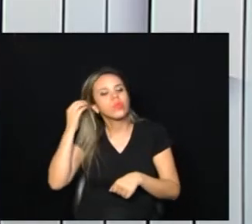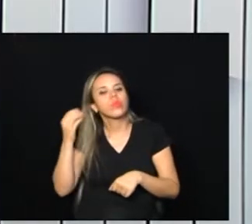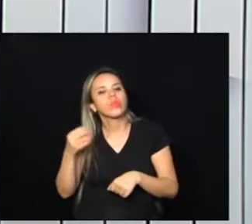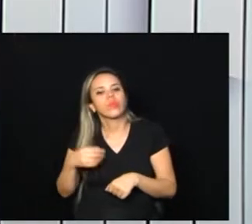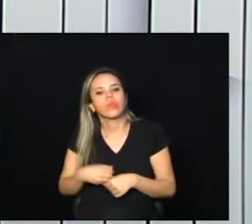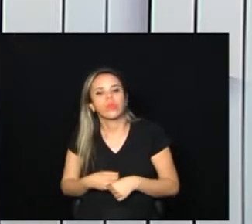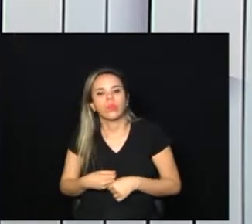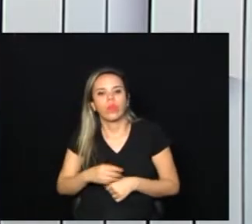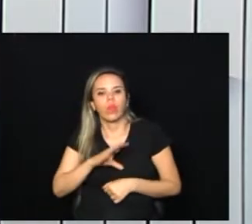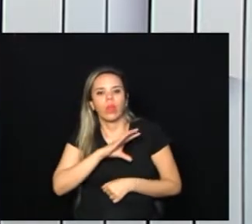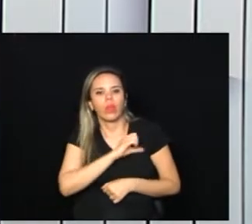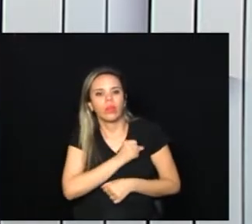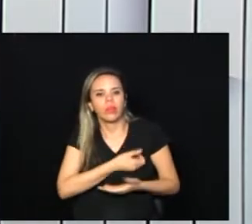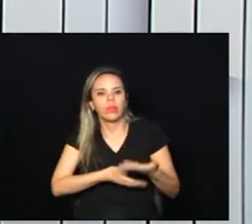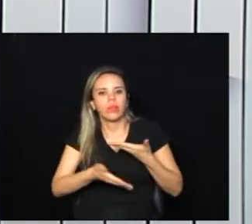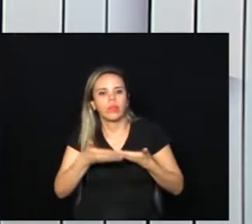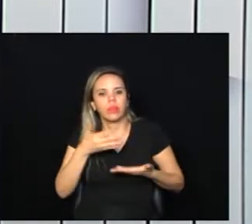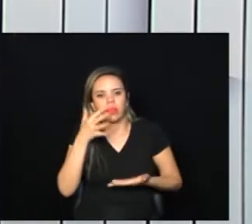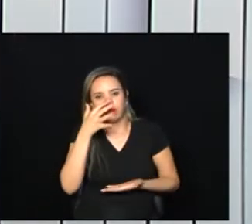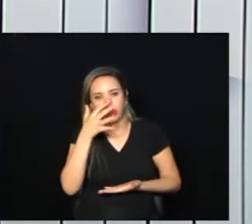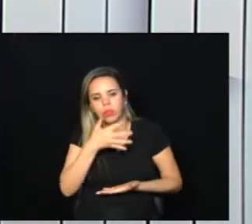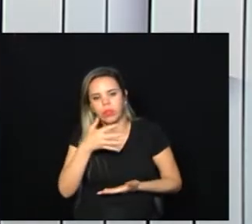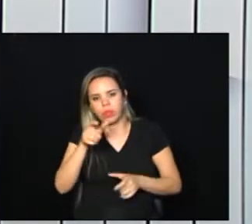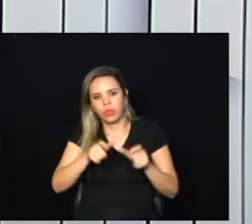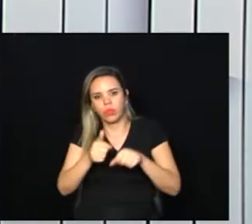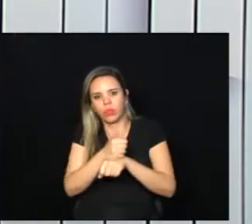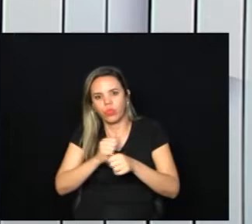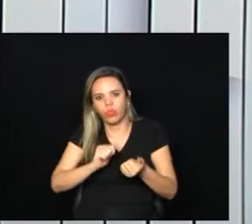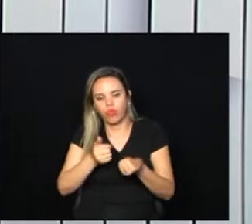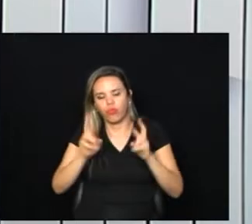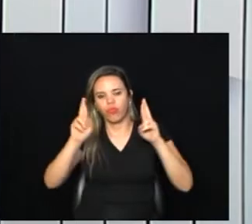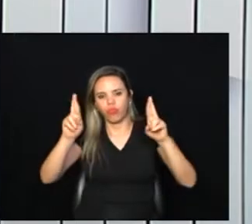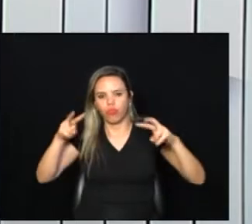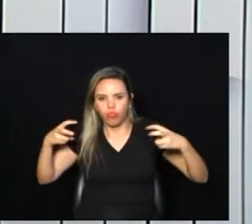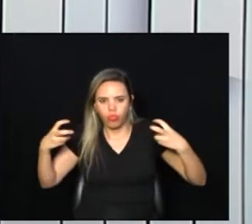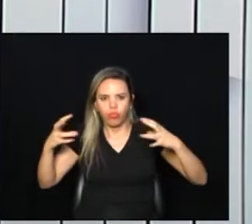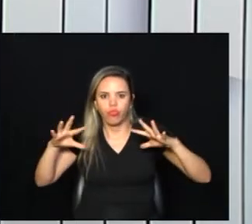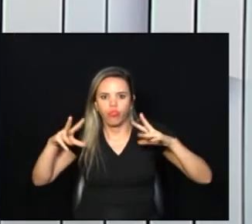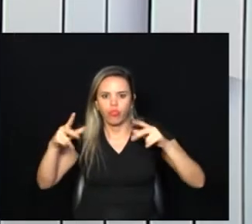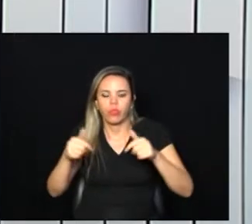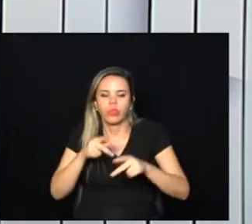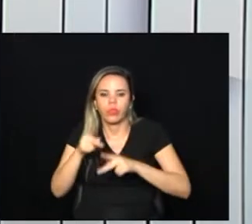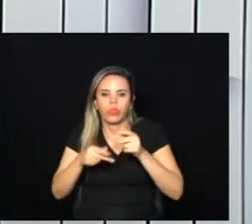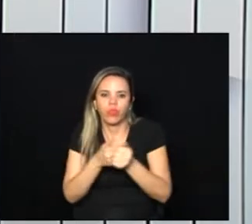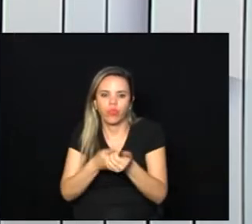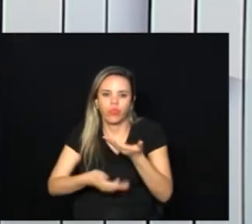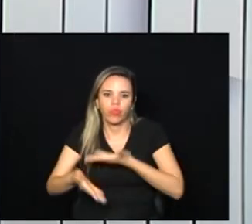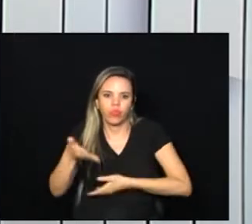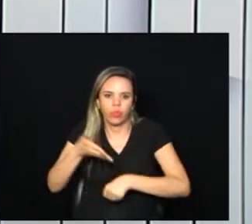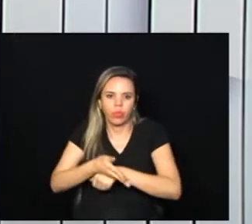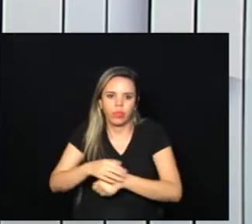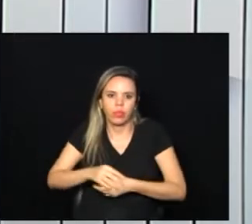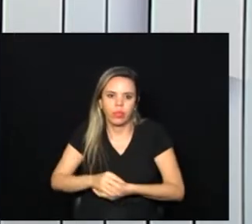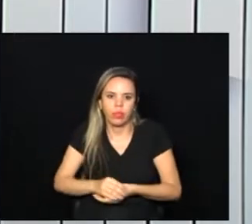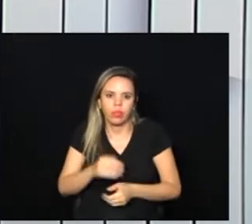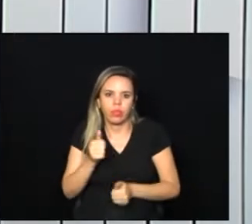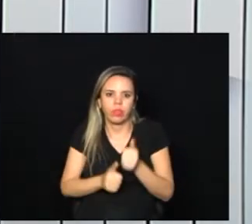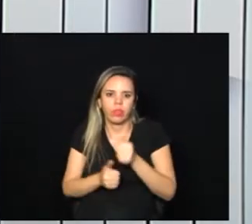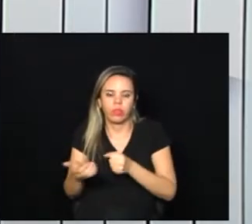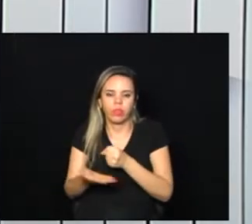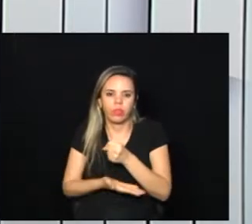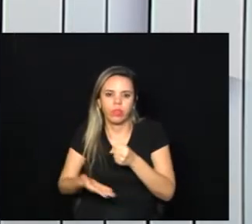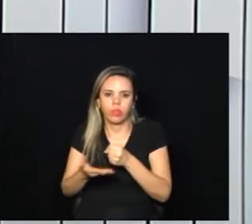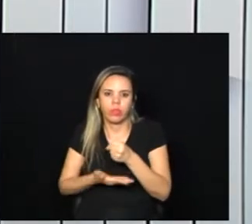com amor, com a paixão dos jogadores, torcedores, de todos que estão envolvidos. E o futebol